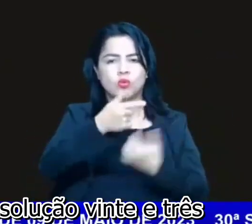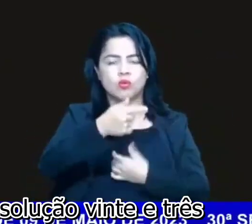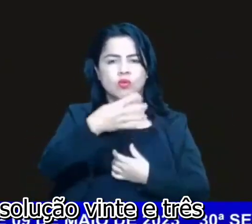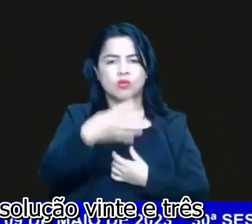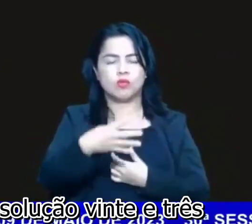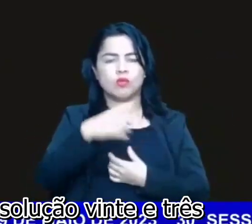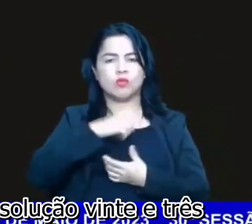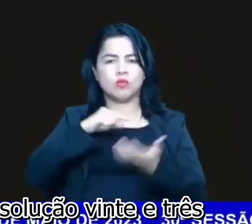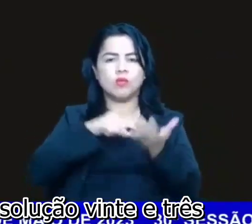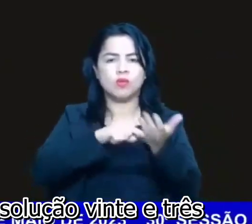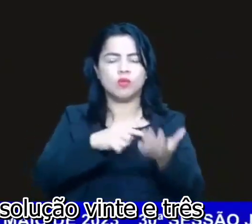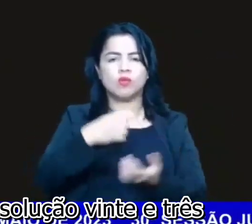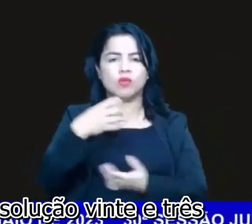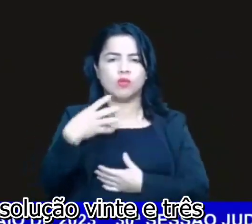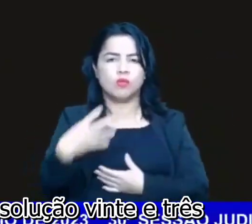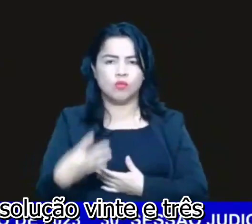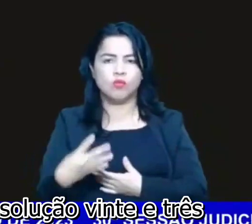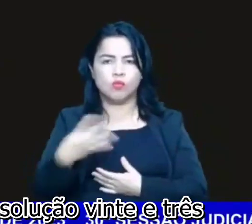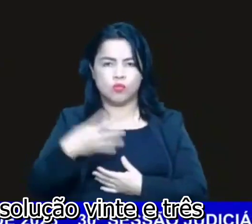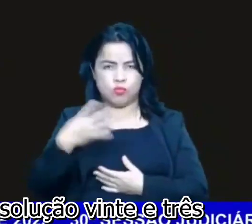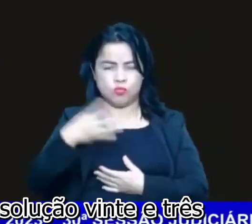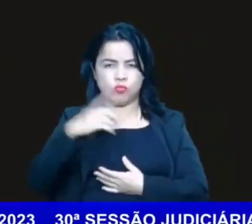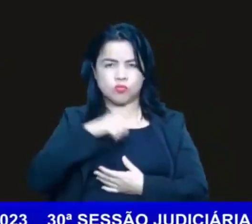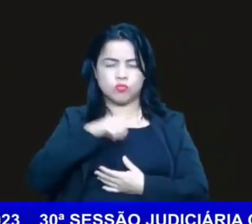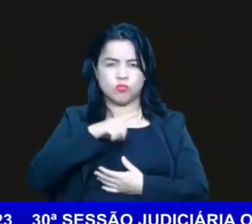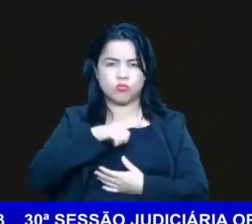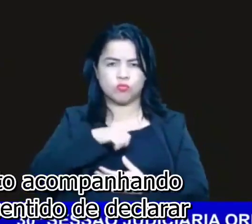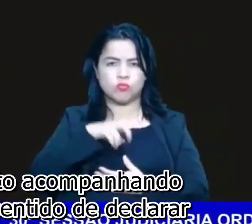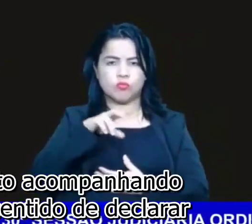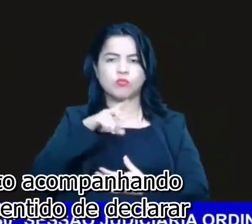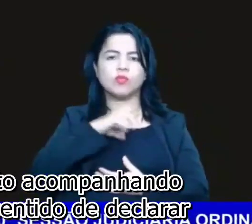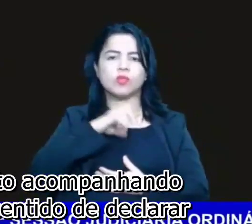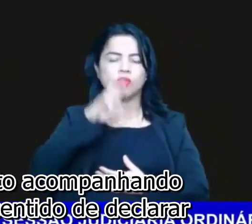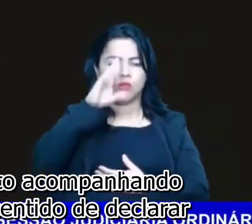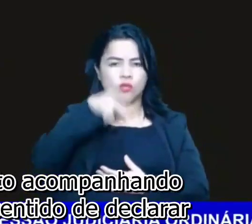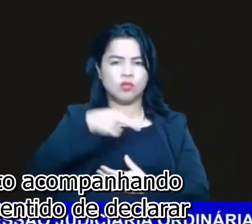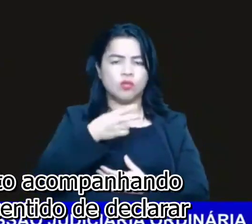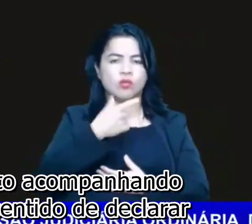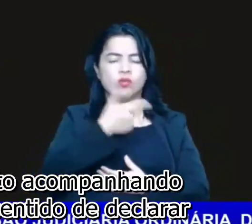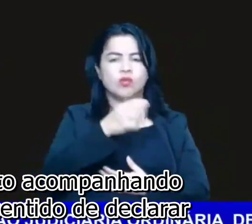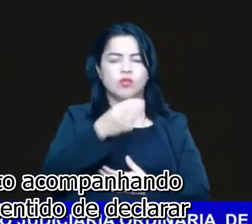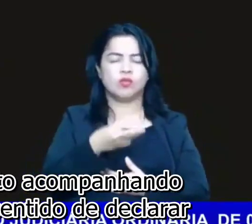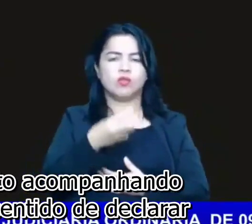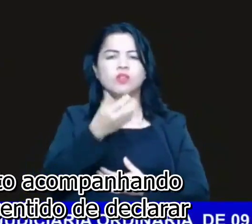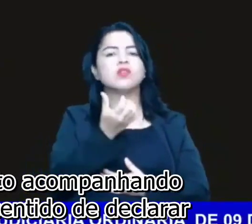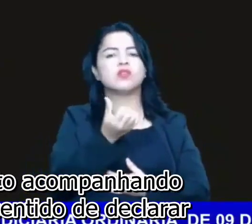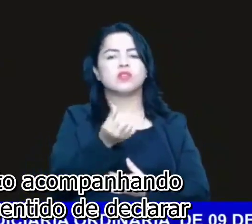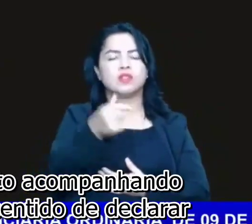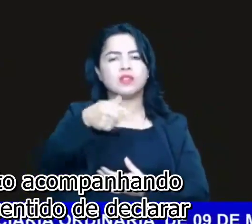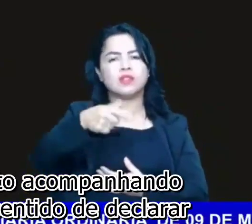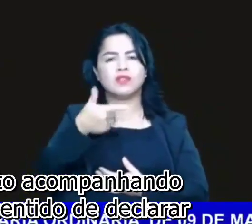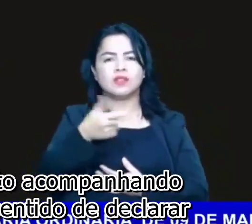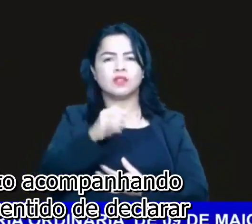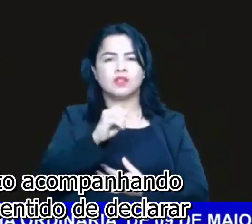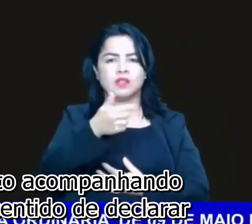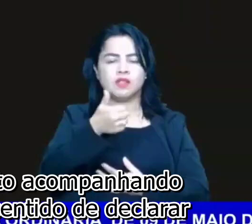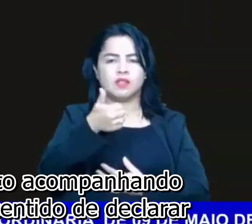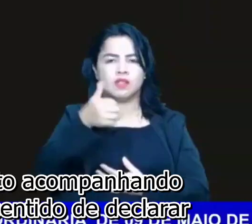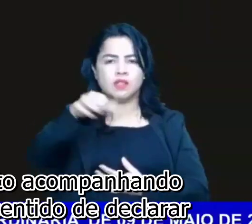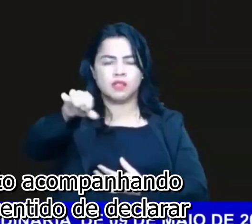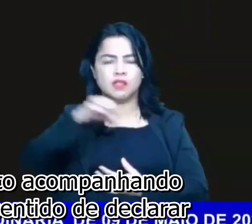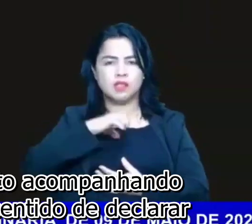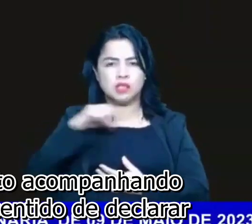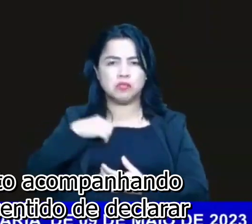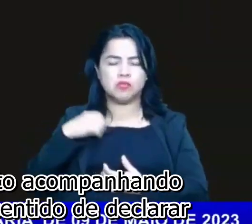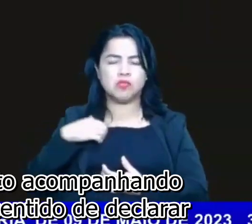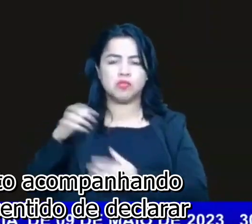inciso 4º da resolução 23.607 de 2019, eu estou, portanto, acompanhando tanto